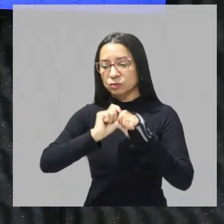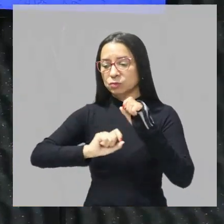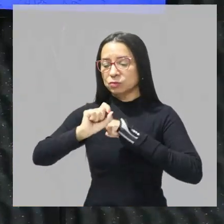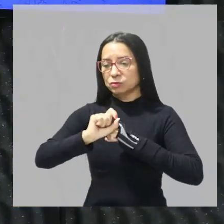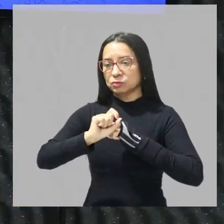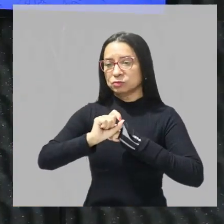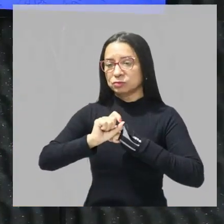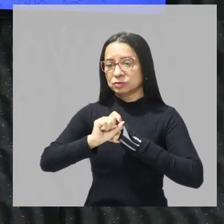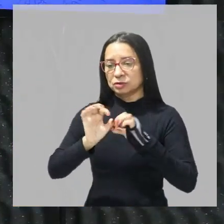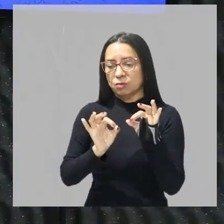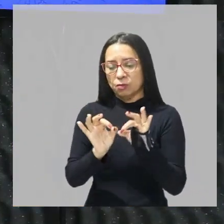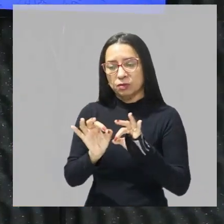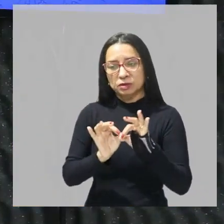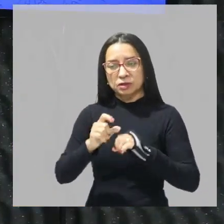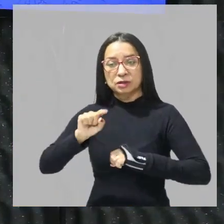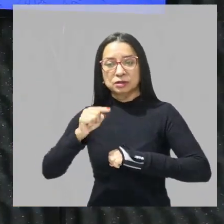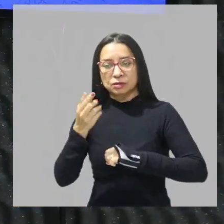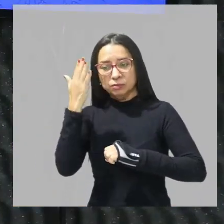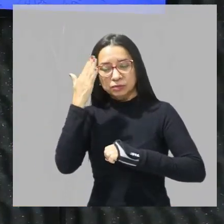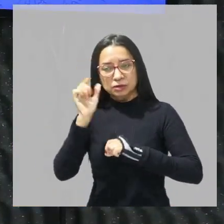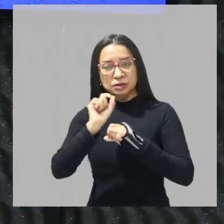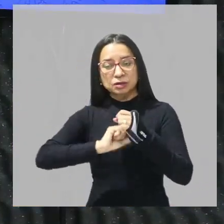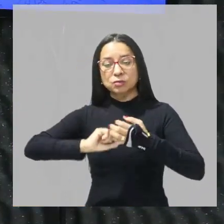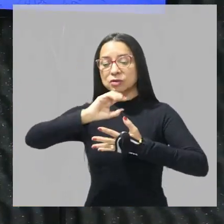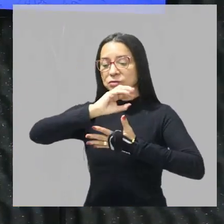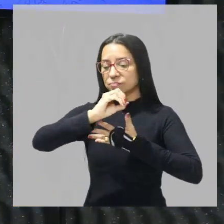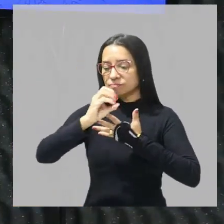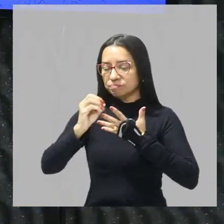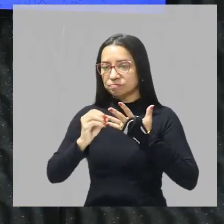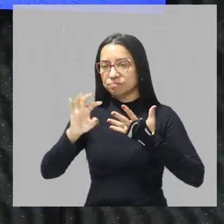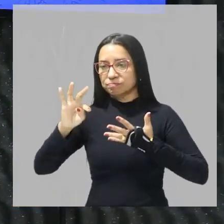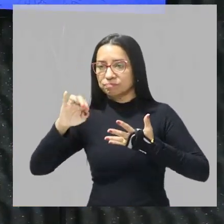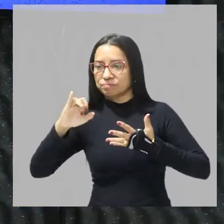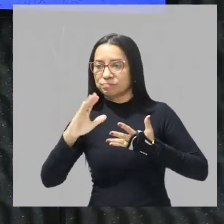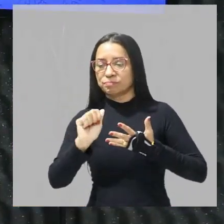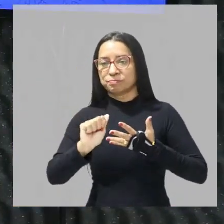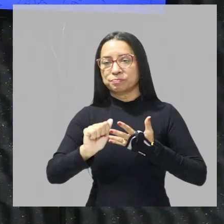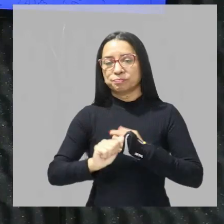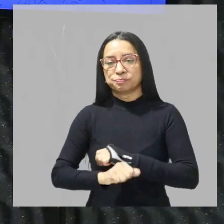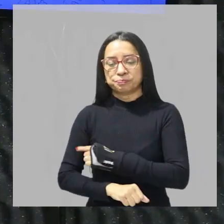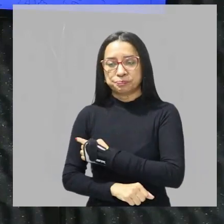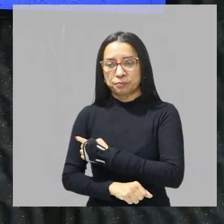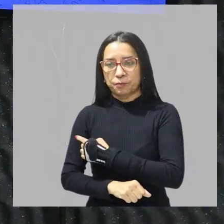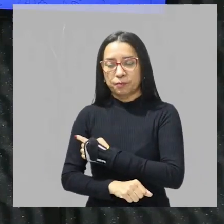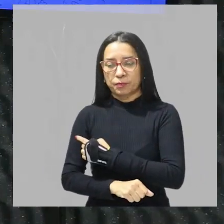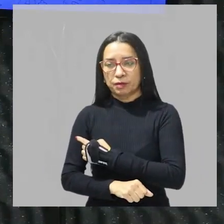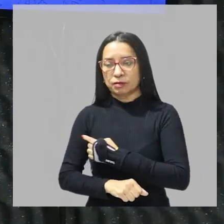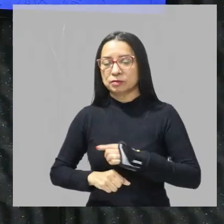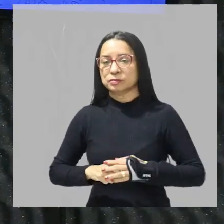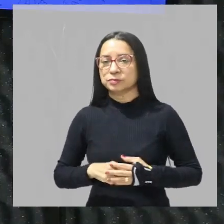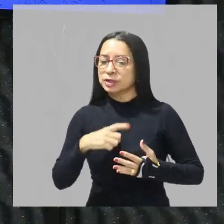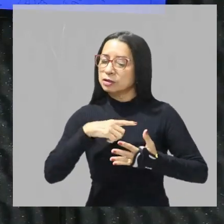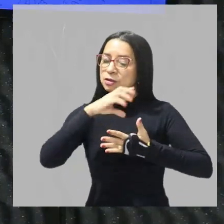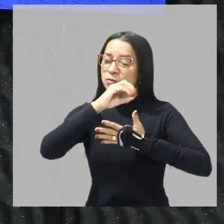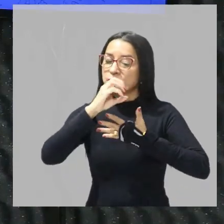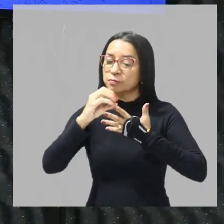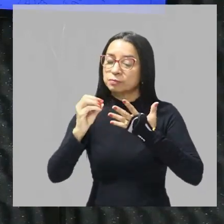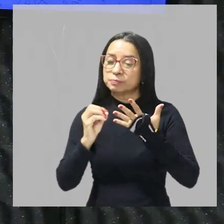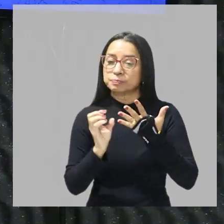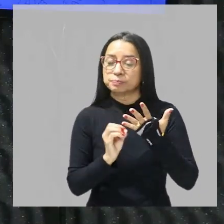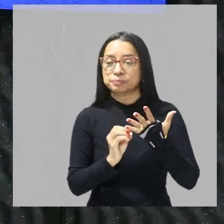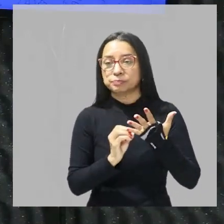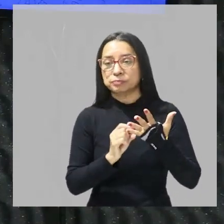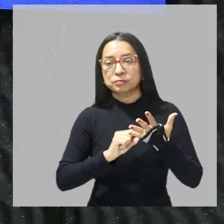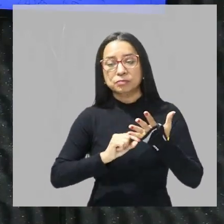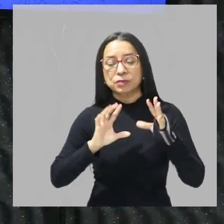formada, para depois você entender o que é uma teia, tá certo? Olha aqui, eu tenho uma cadeia alimentar. Resumidamente, uma